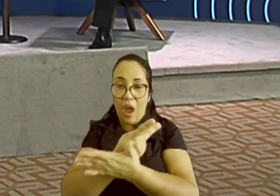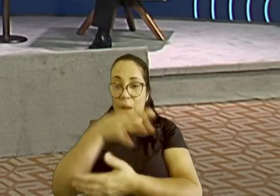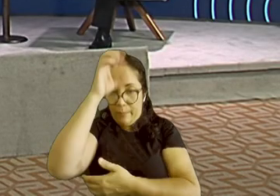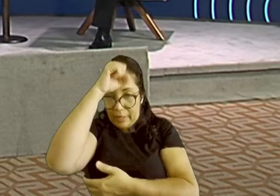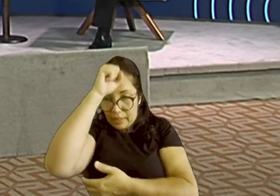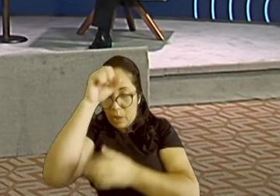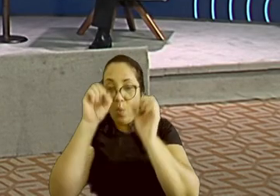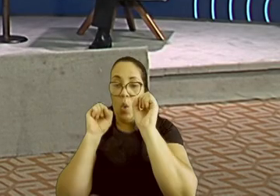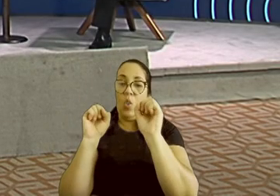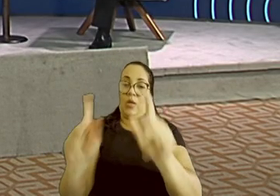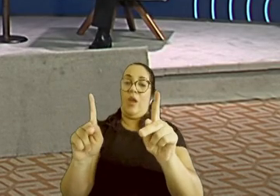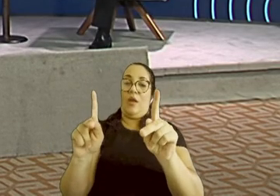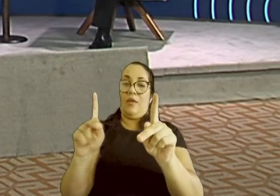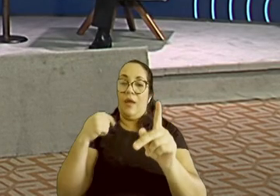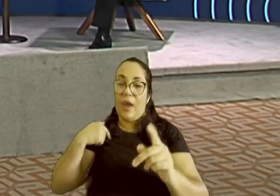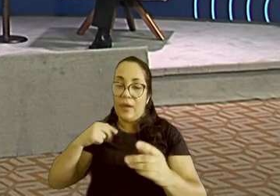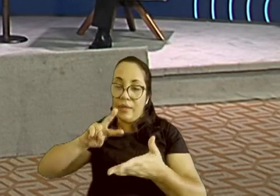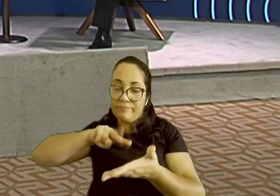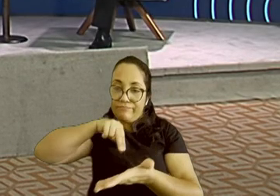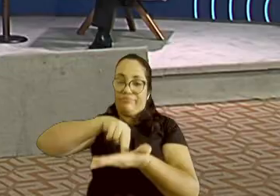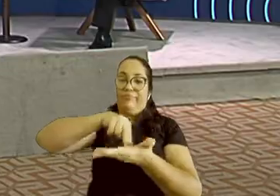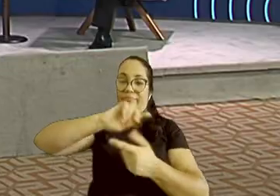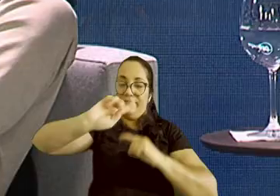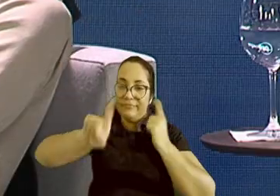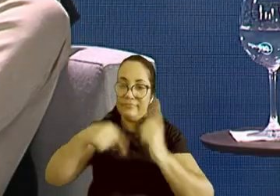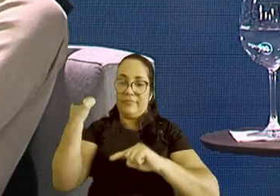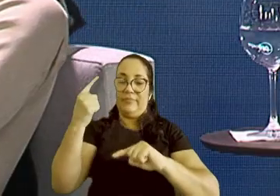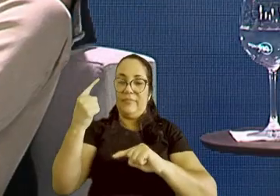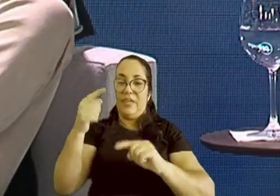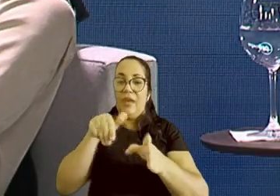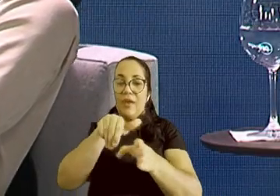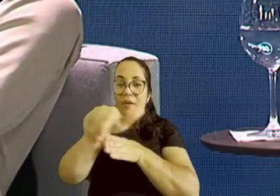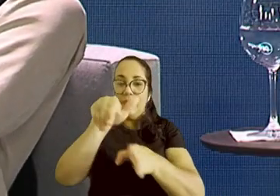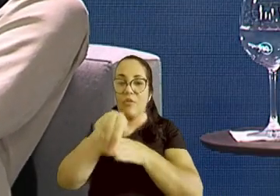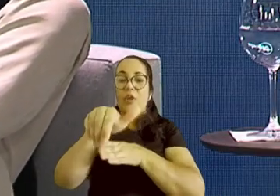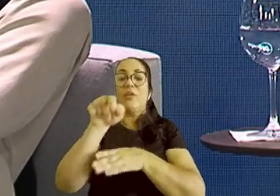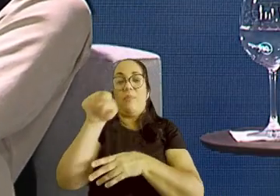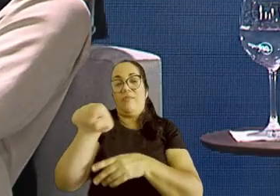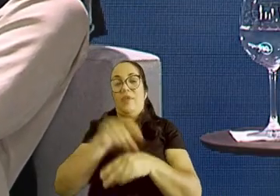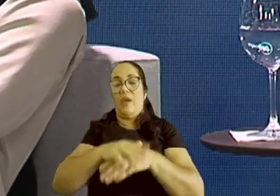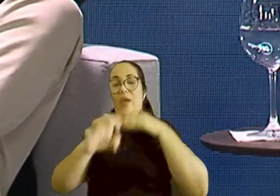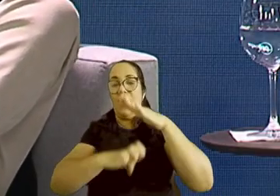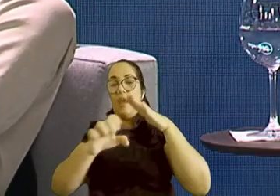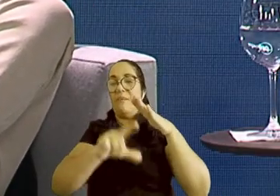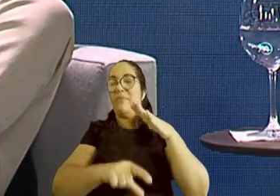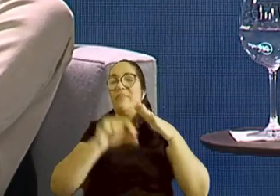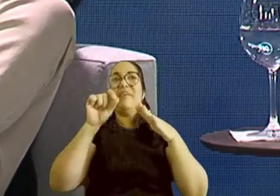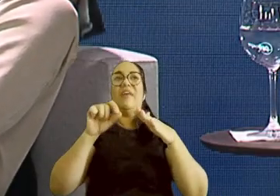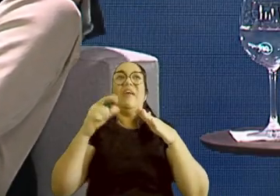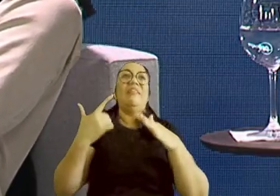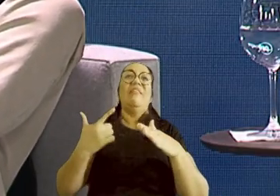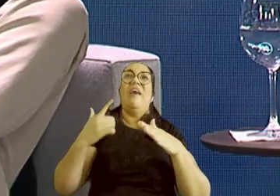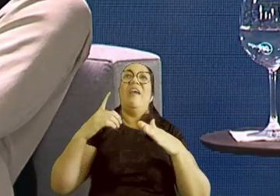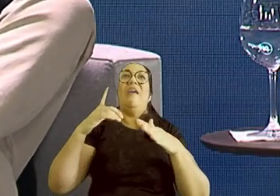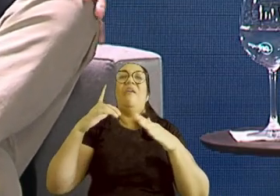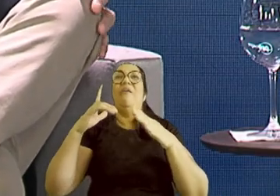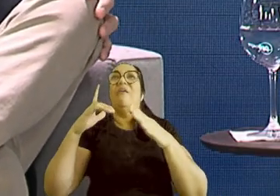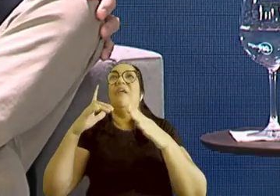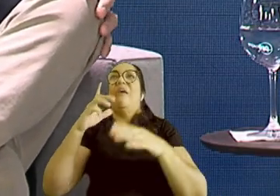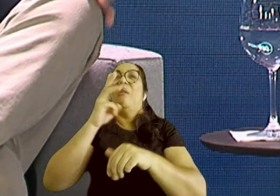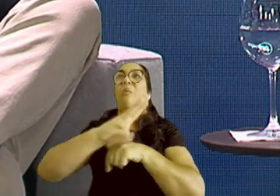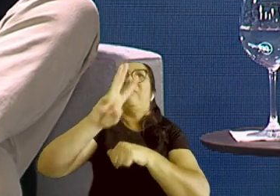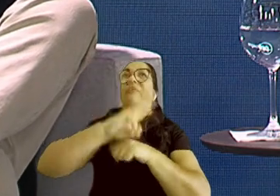a principal não seja empreendedor de LinkedIn de WhatsApp de jornal